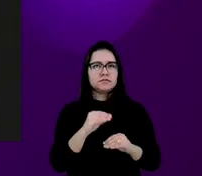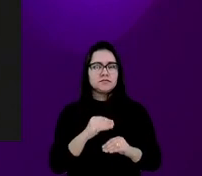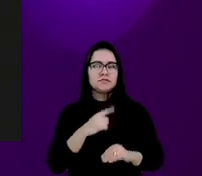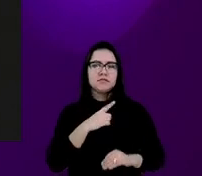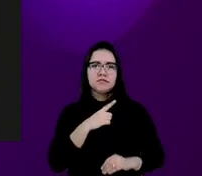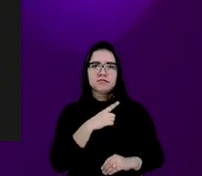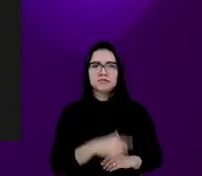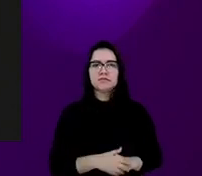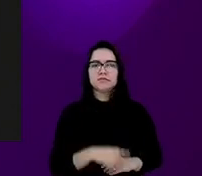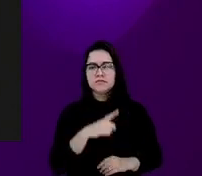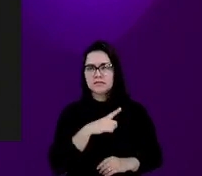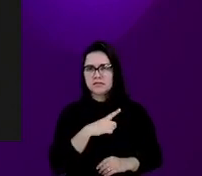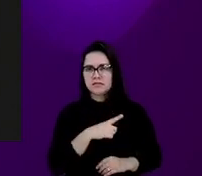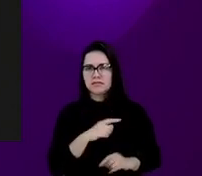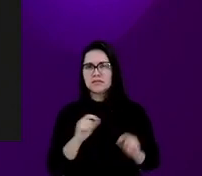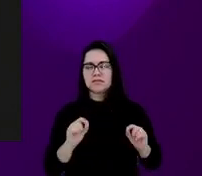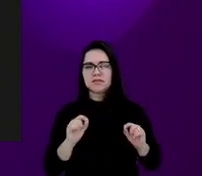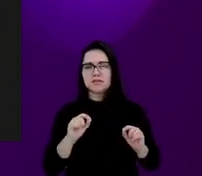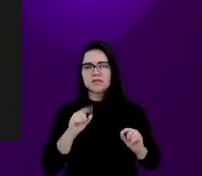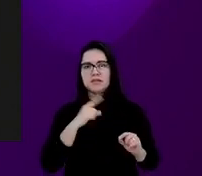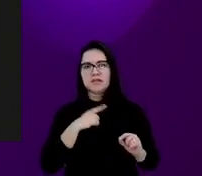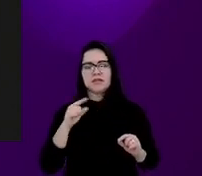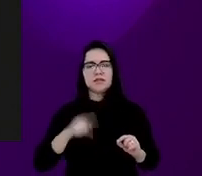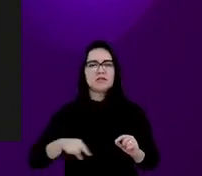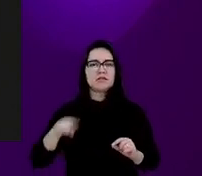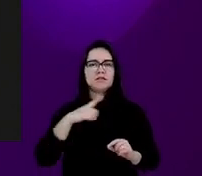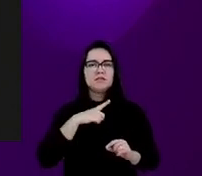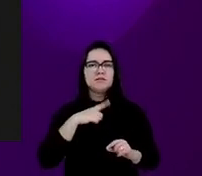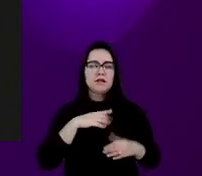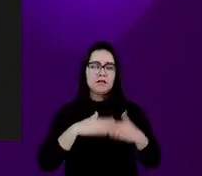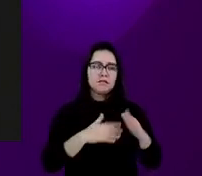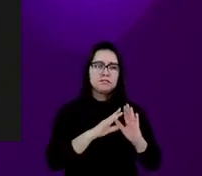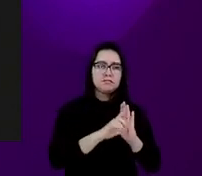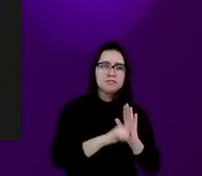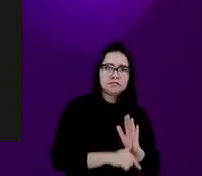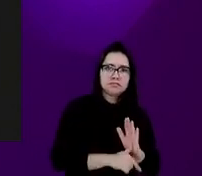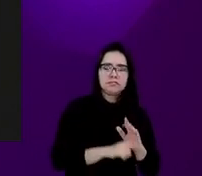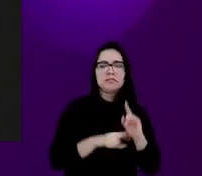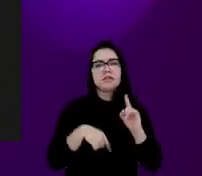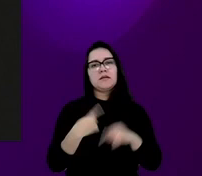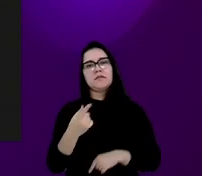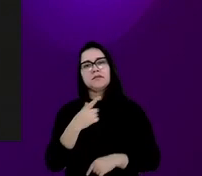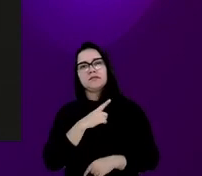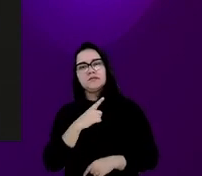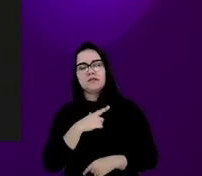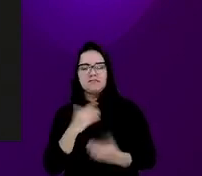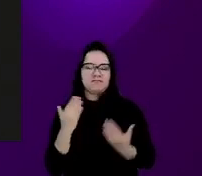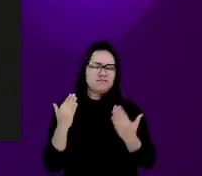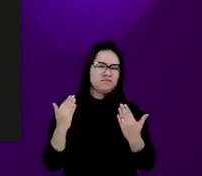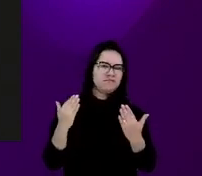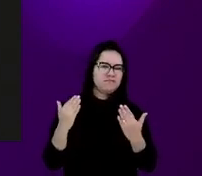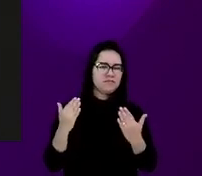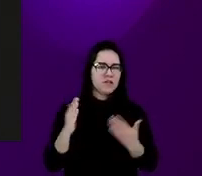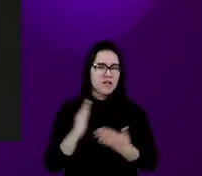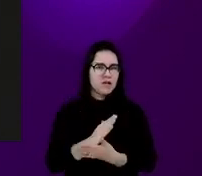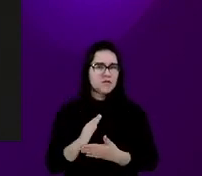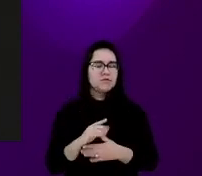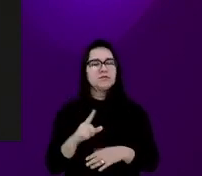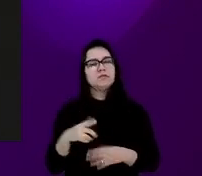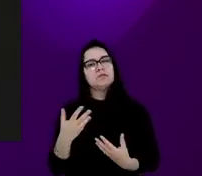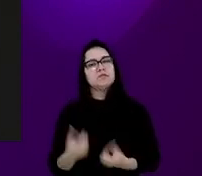Existe uma grande parcela daqueles que entram um pouco mais tardia e aqueles que são os mais céticos, né, que adotam